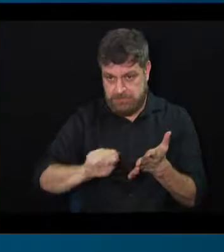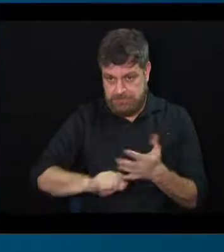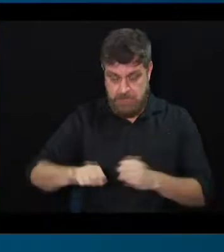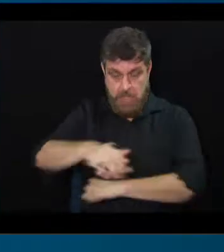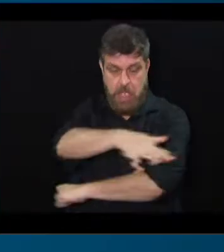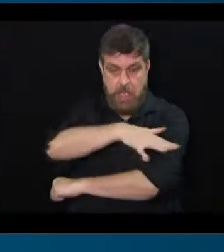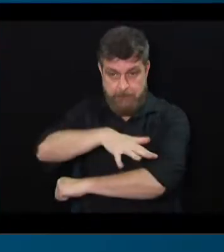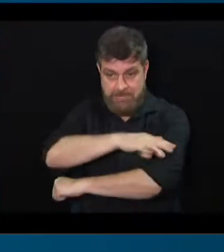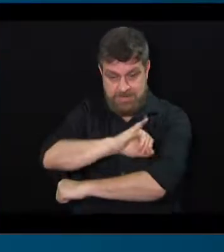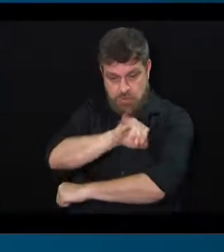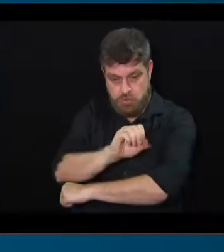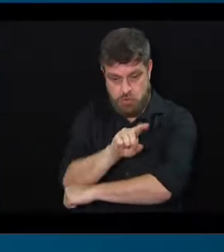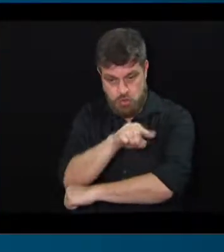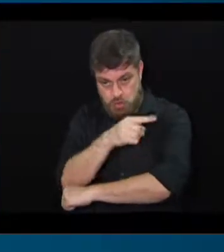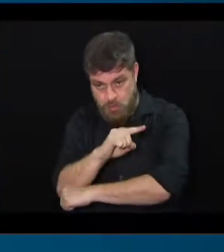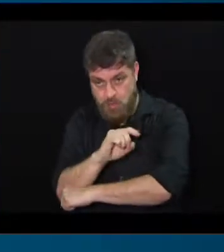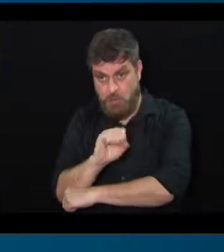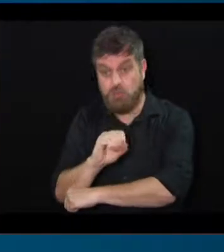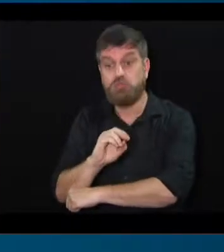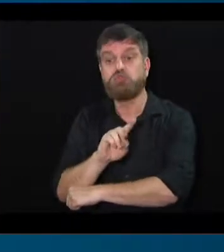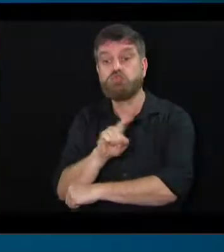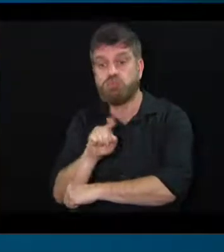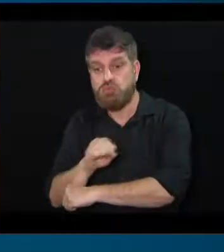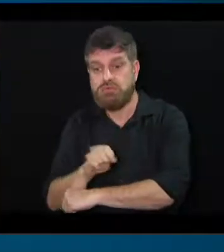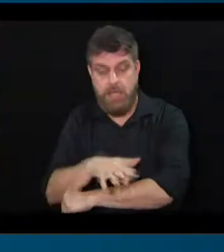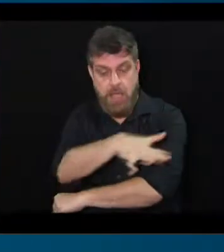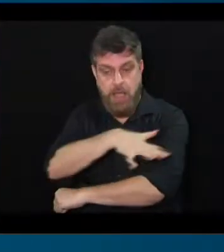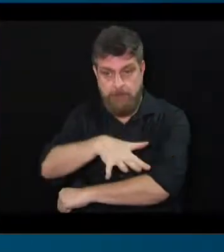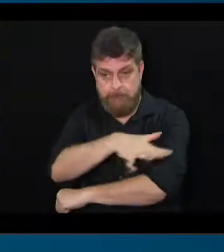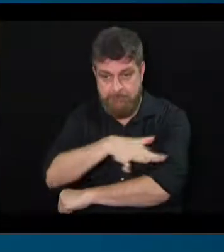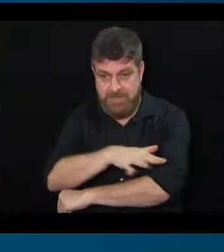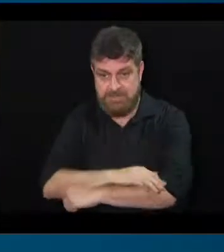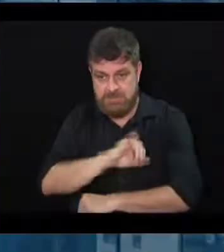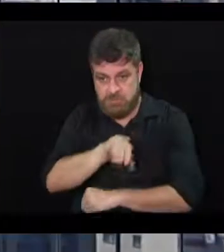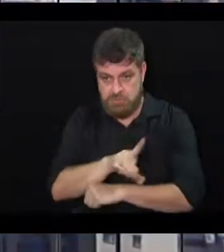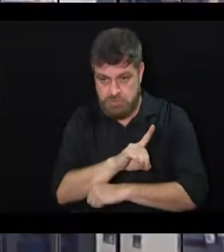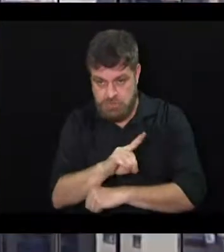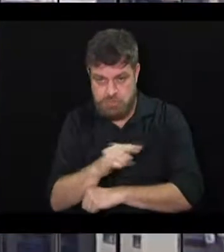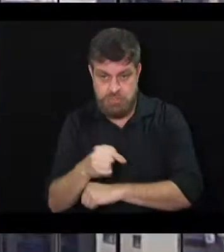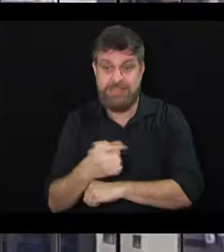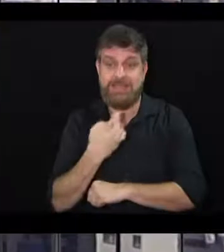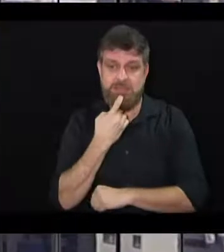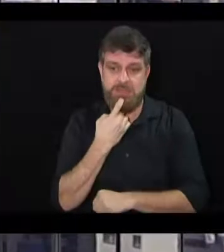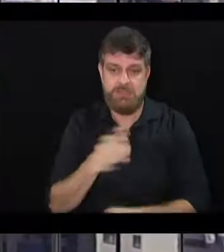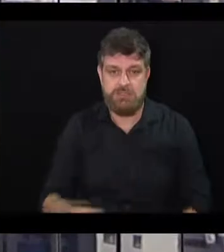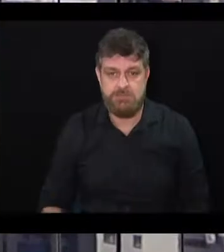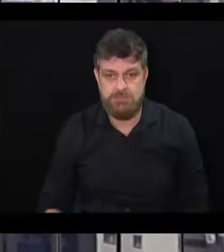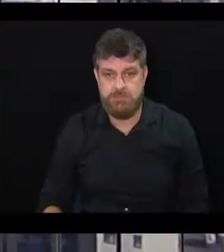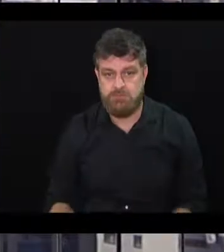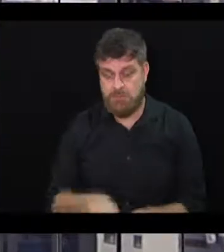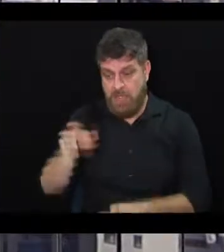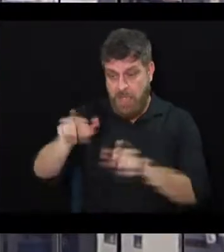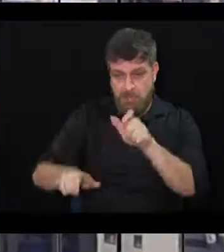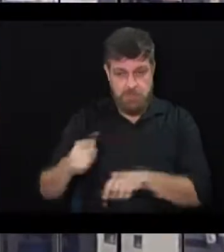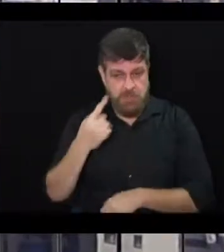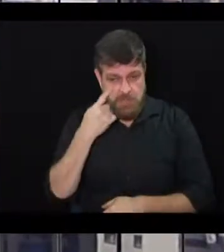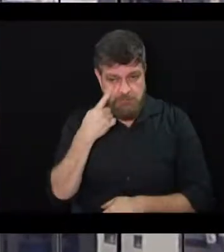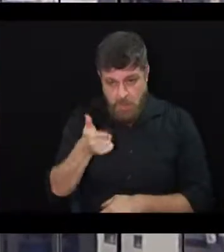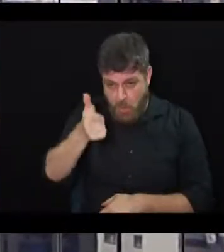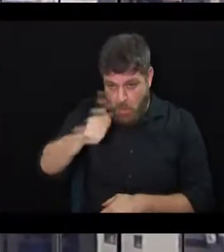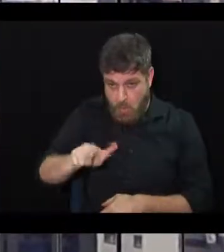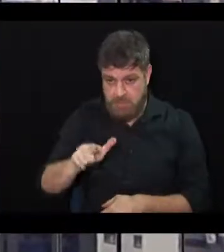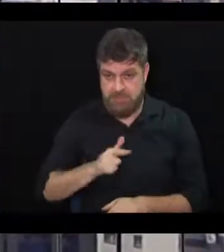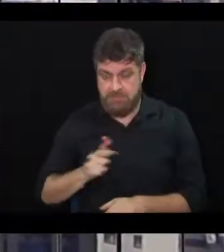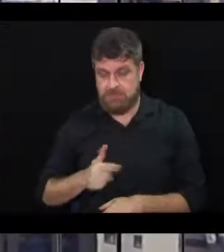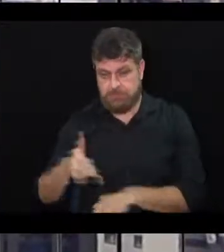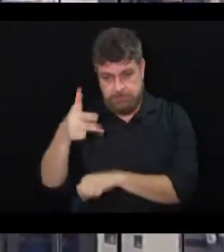Praça João Oliveira de Souza uma praça localizada no Jardim Pita. Você que quiser rever ou